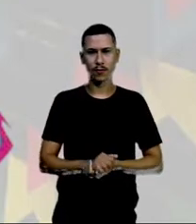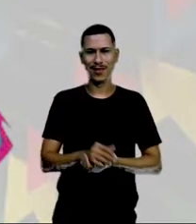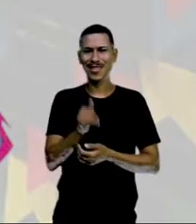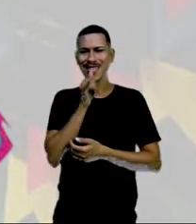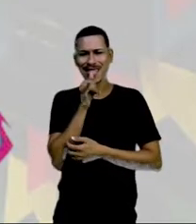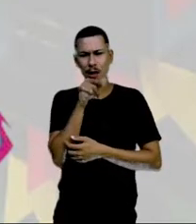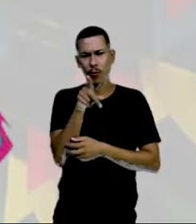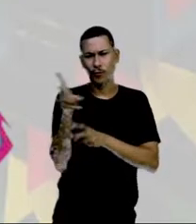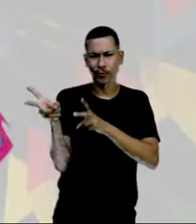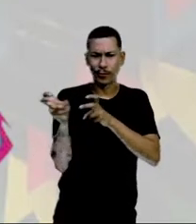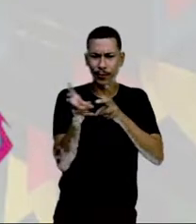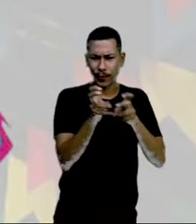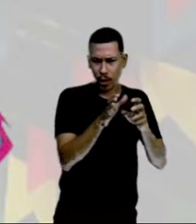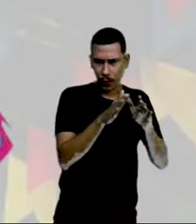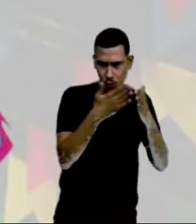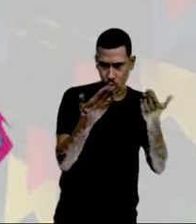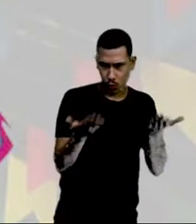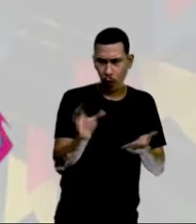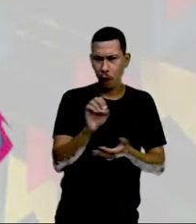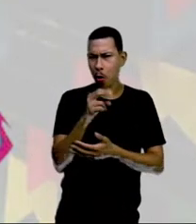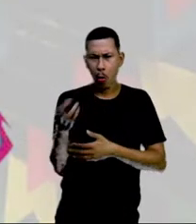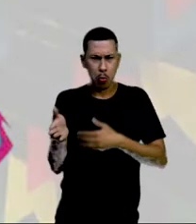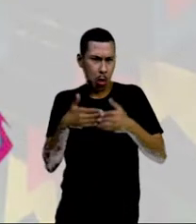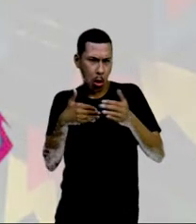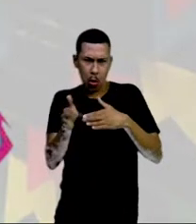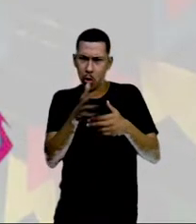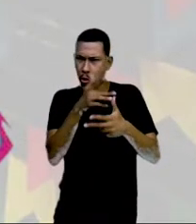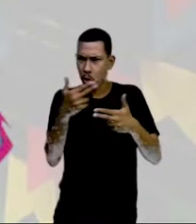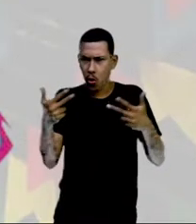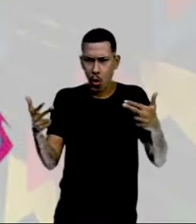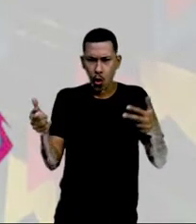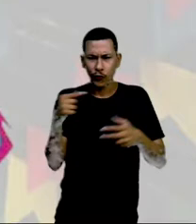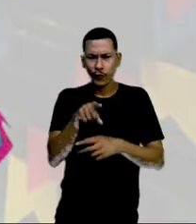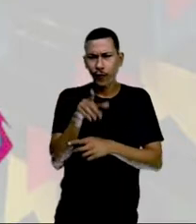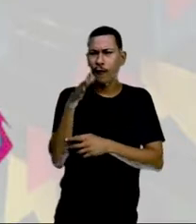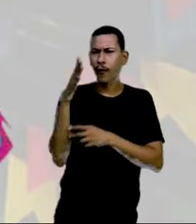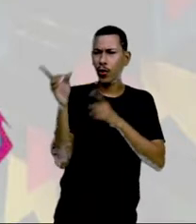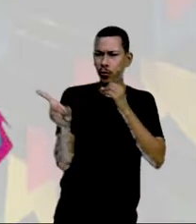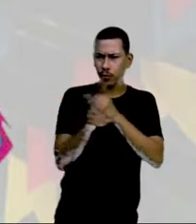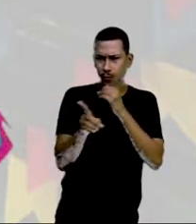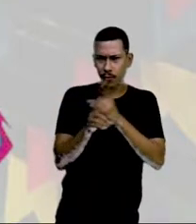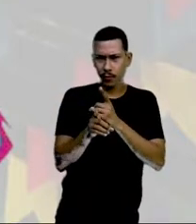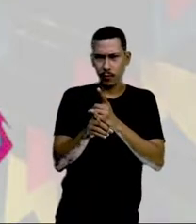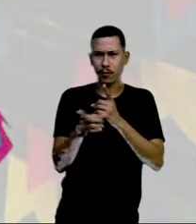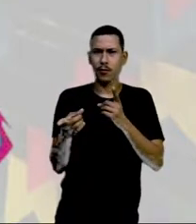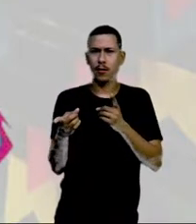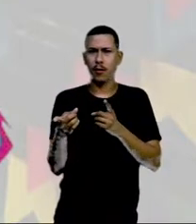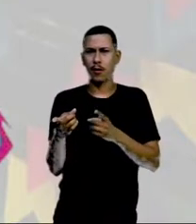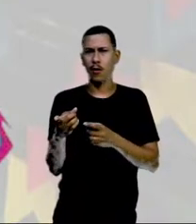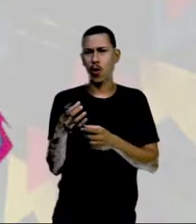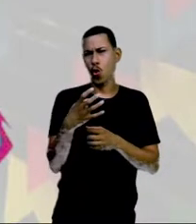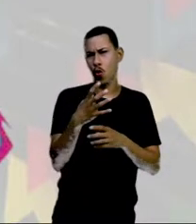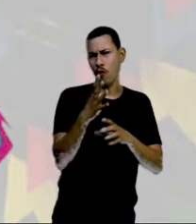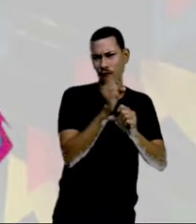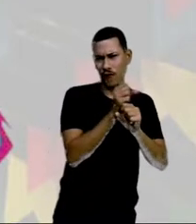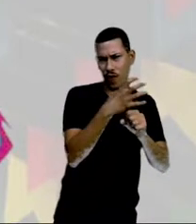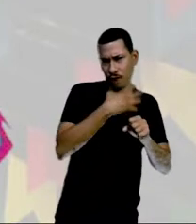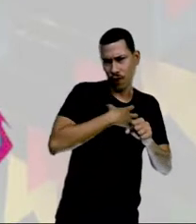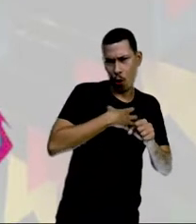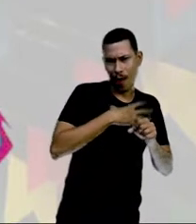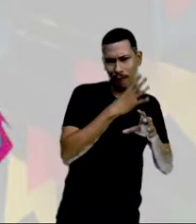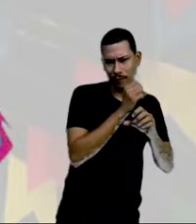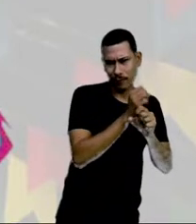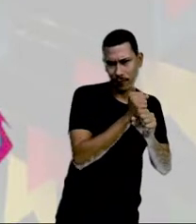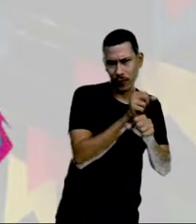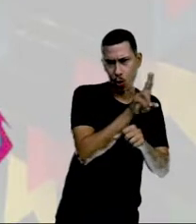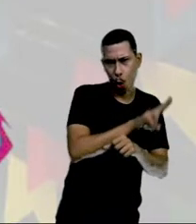você for olhar num livro ou qualquer coisa desse gênero, você vai encontrar uma fórmula lá. E nessa fórmula,